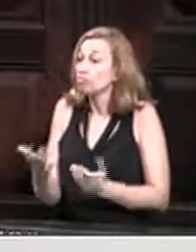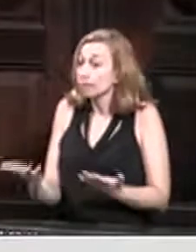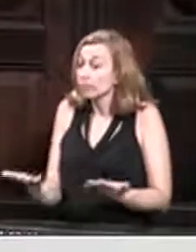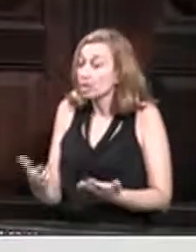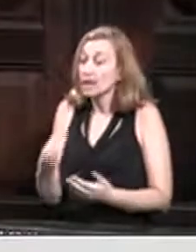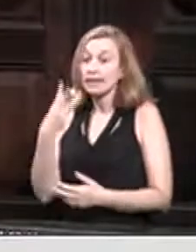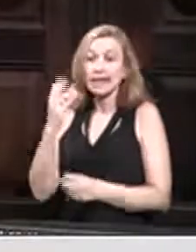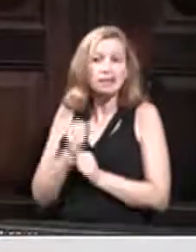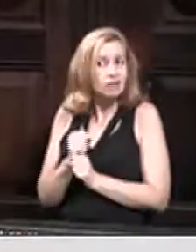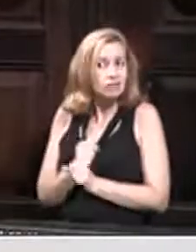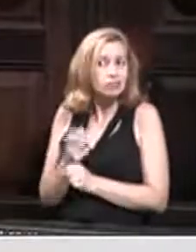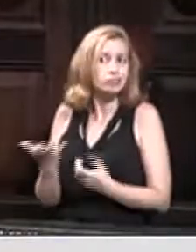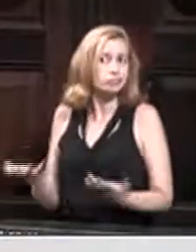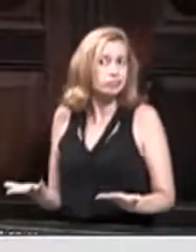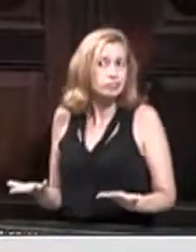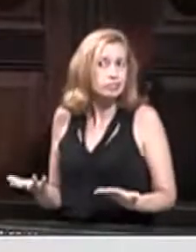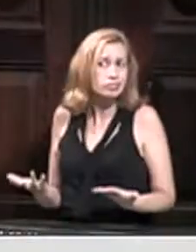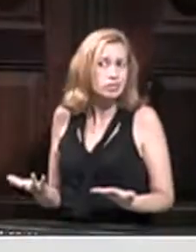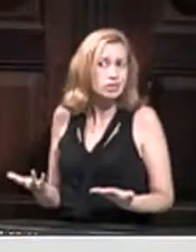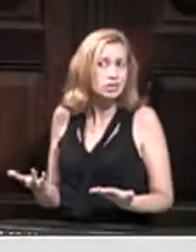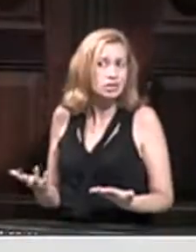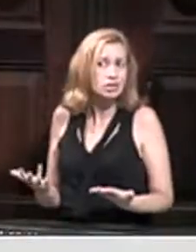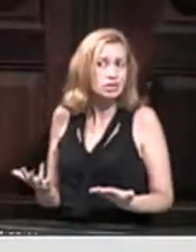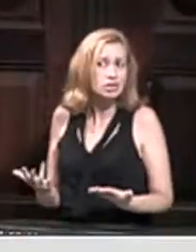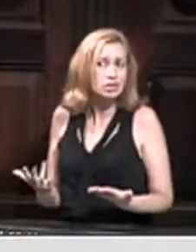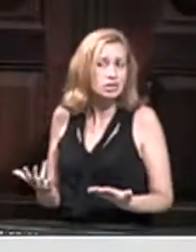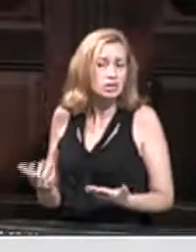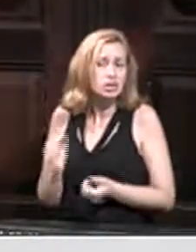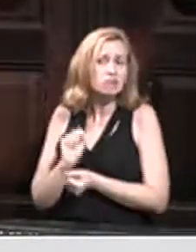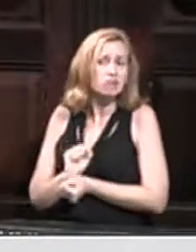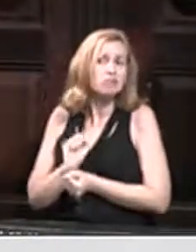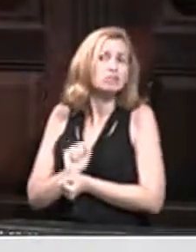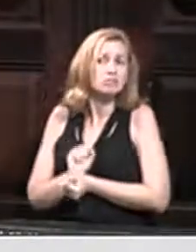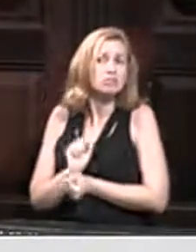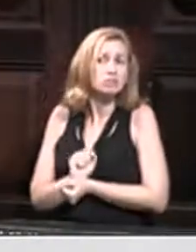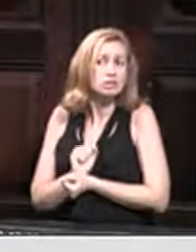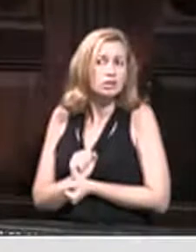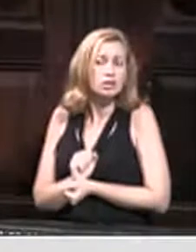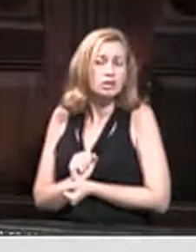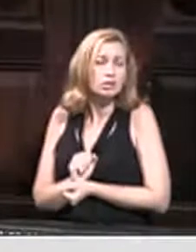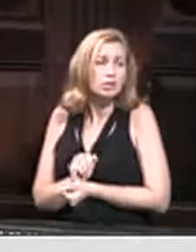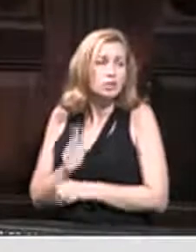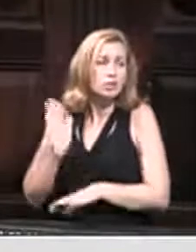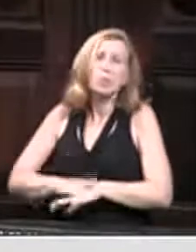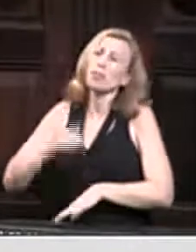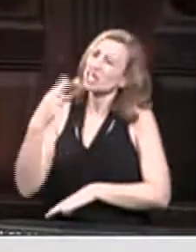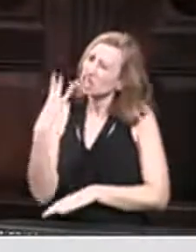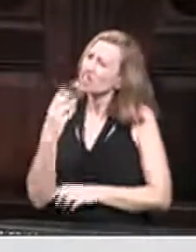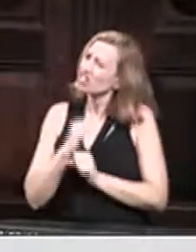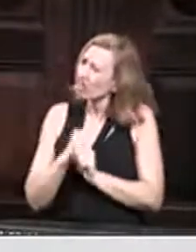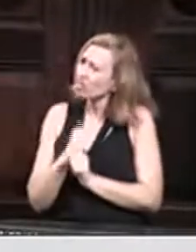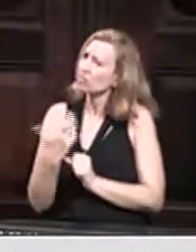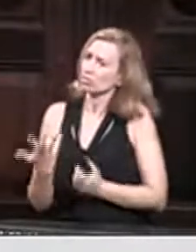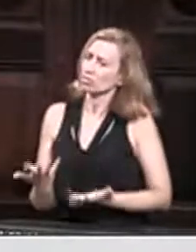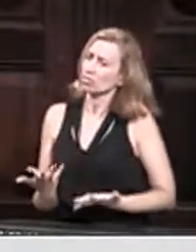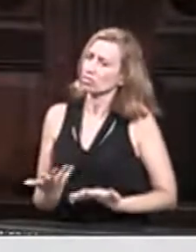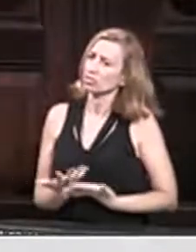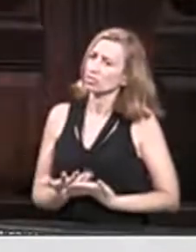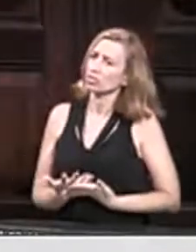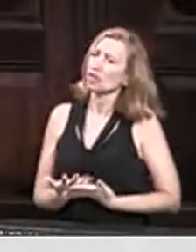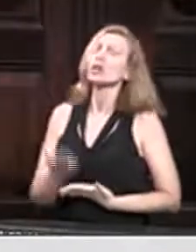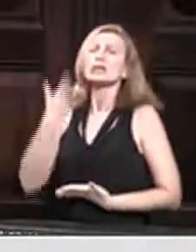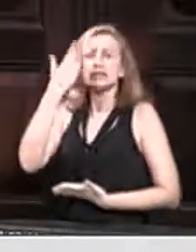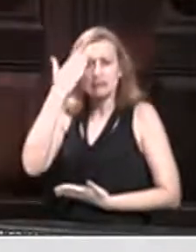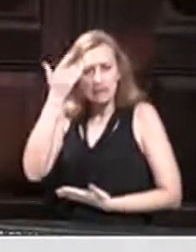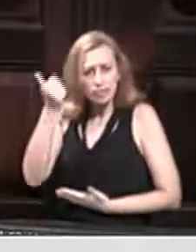3 anos, com a perspectiva da prorrogação por mais 3 anos.